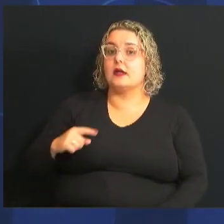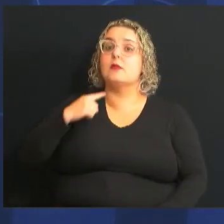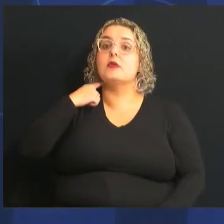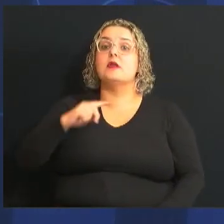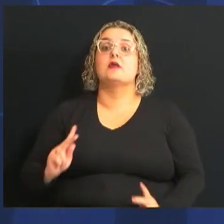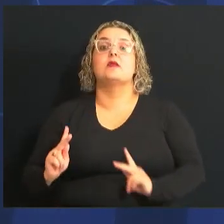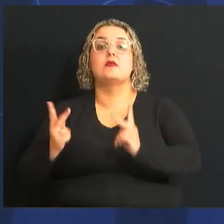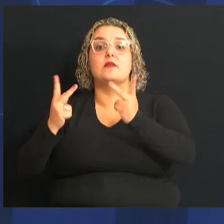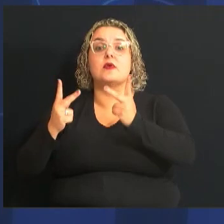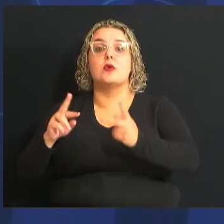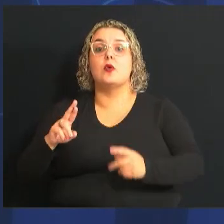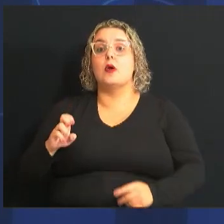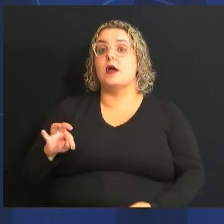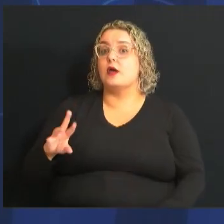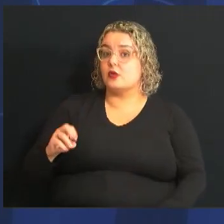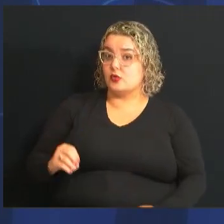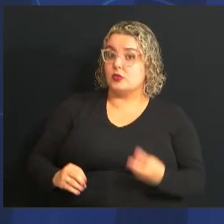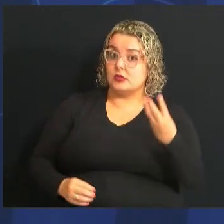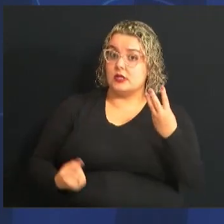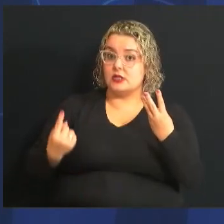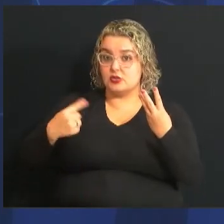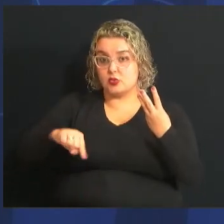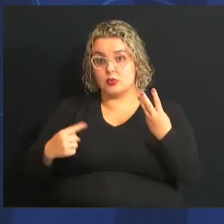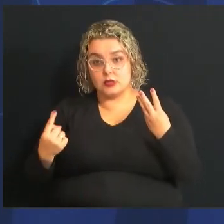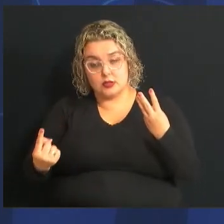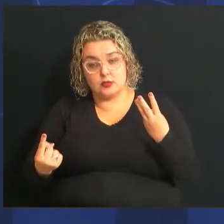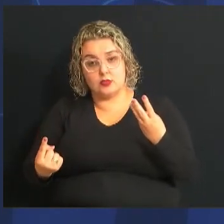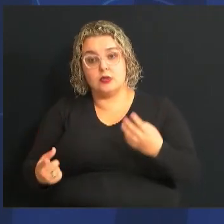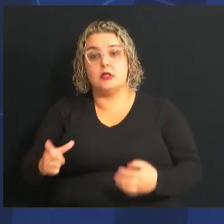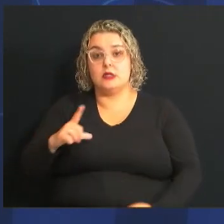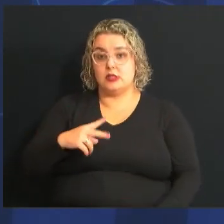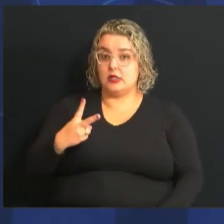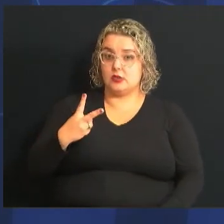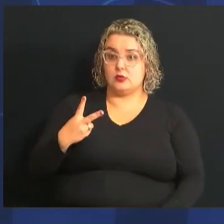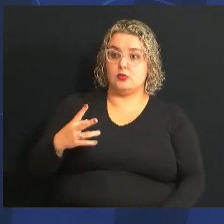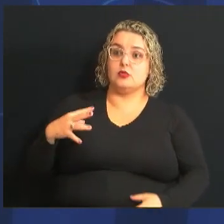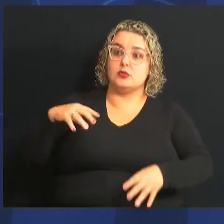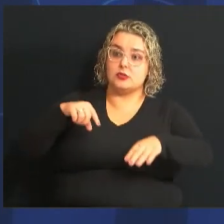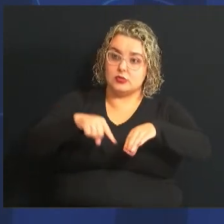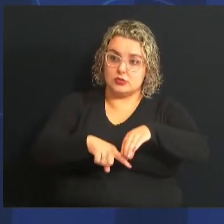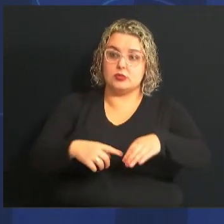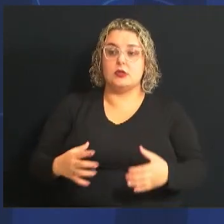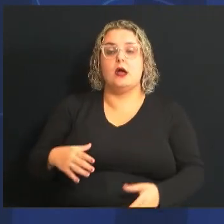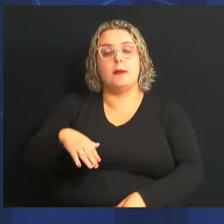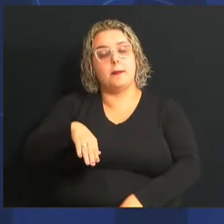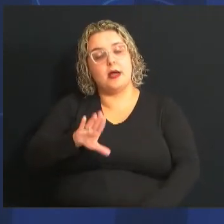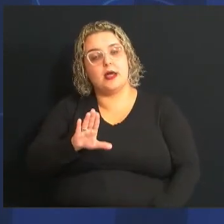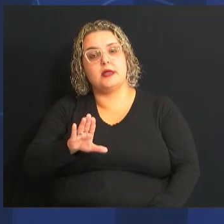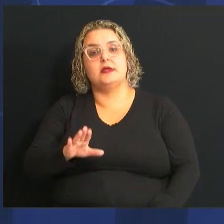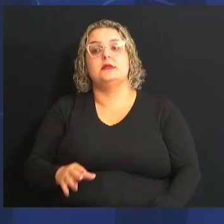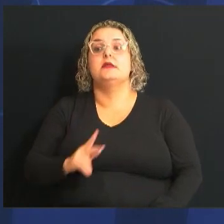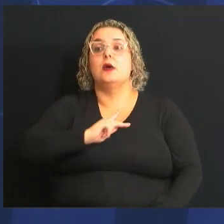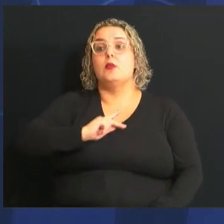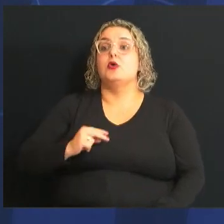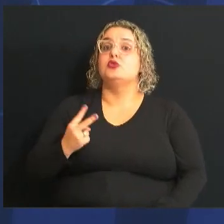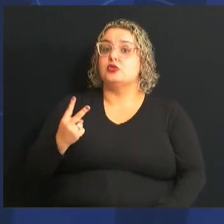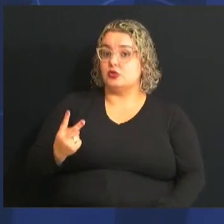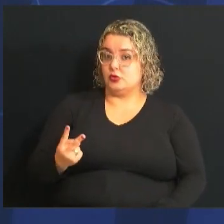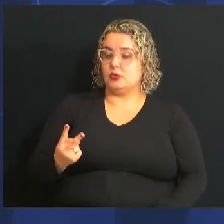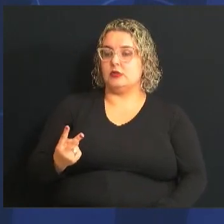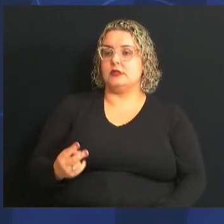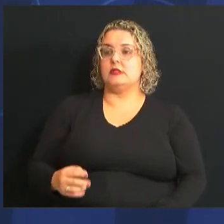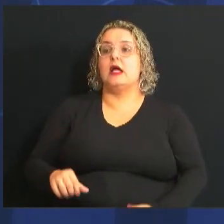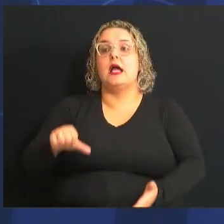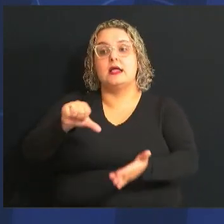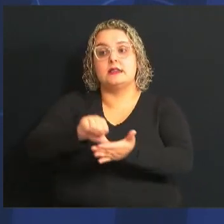Retrô por 3-1, tem 2 gols de saldo, a Ponte tem 1 gol de saldo. E lembrando também que a sede da Macaca